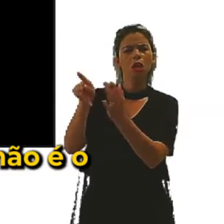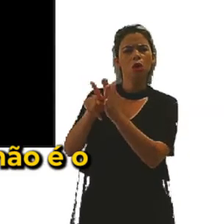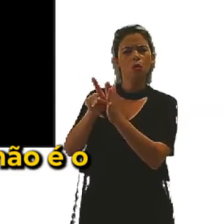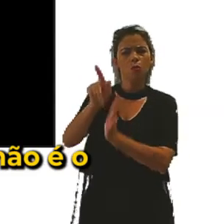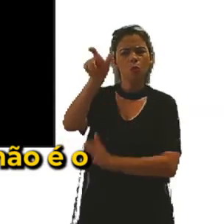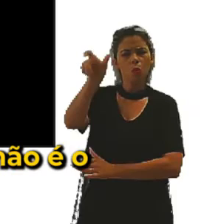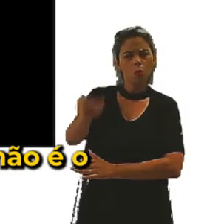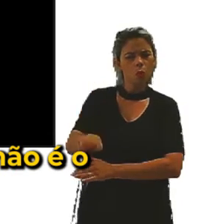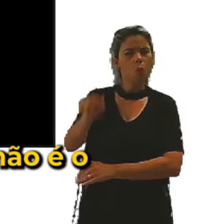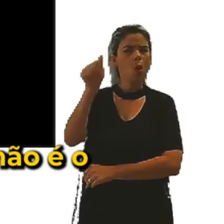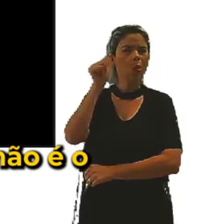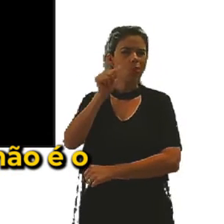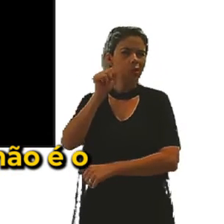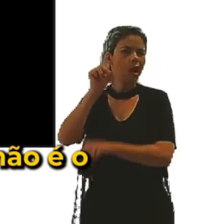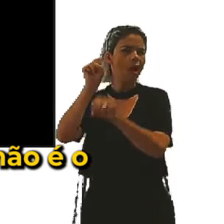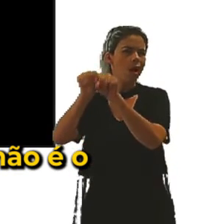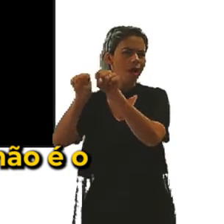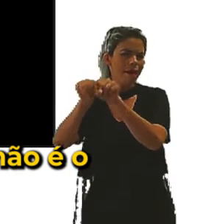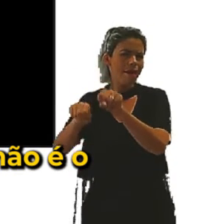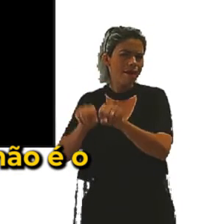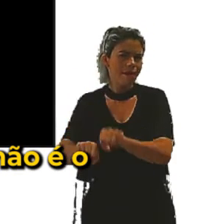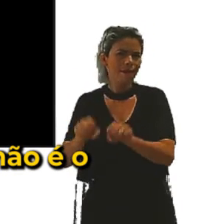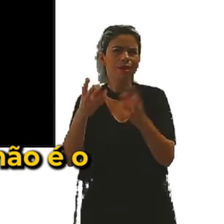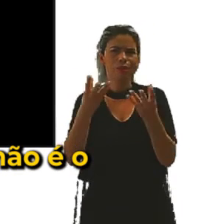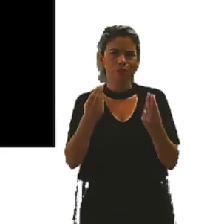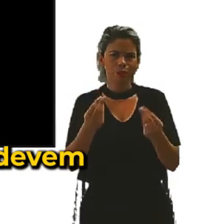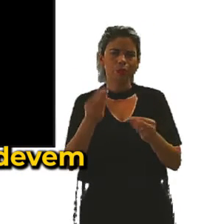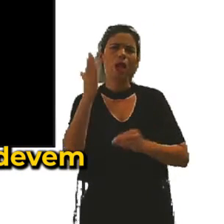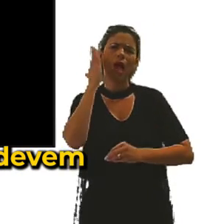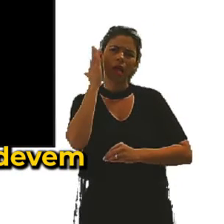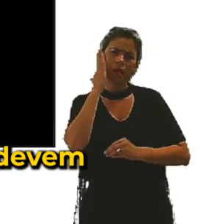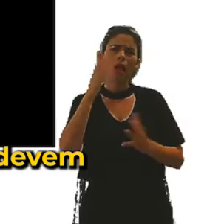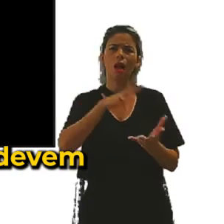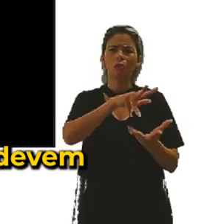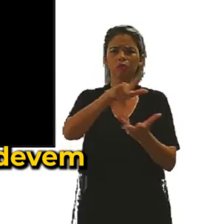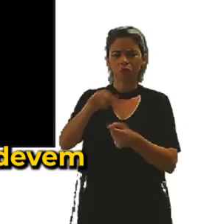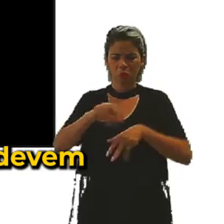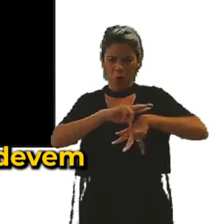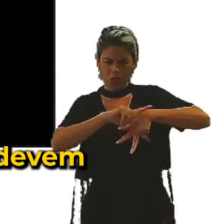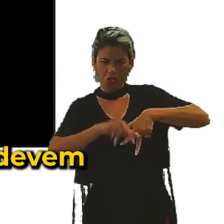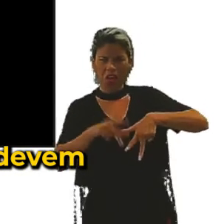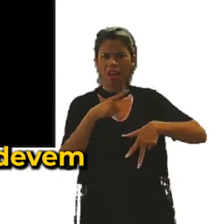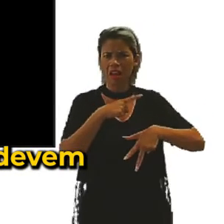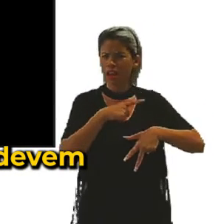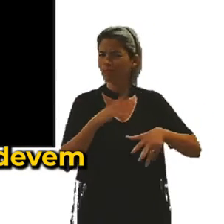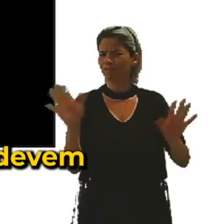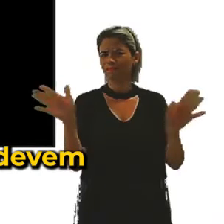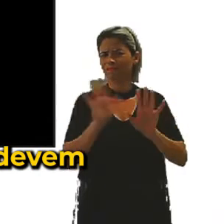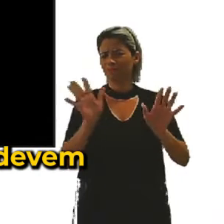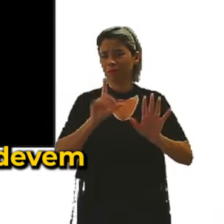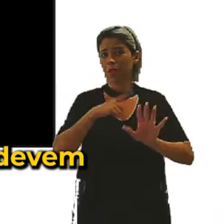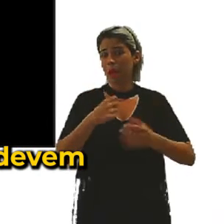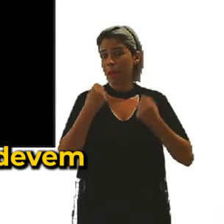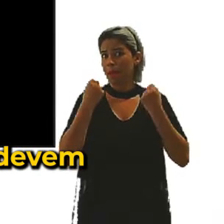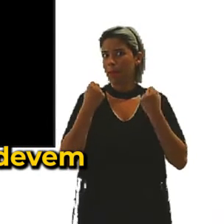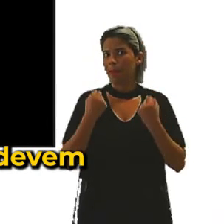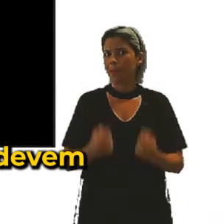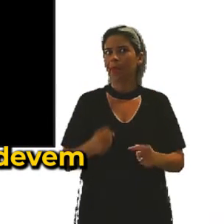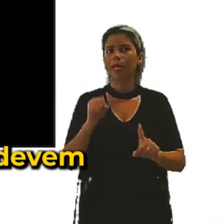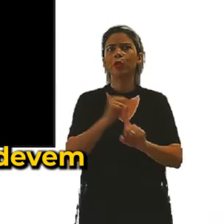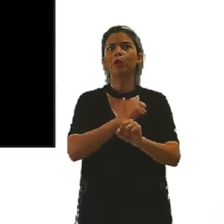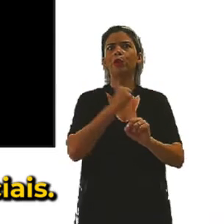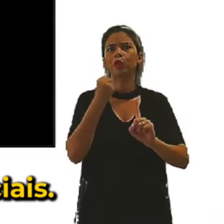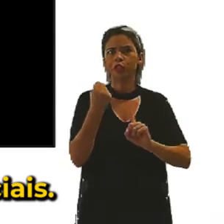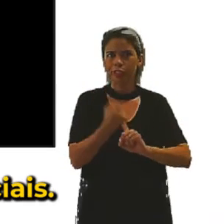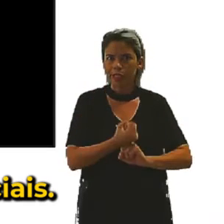é que o que existe no mundo, efetivamente, não é o gênero, mas são fatos sociais específicos que eles devem